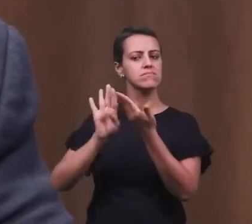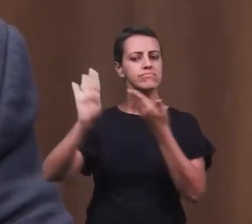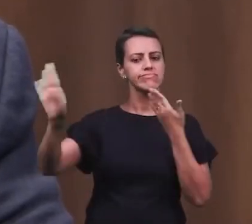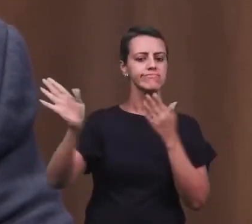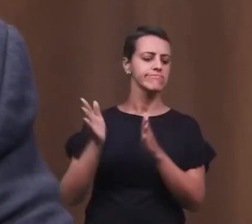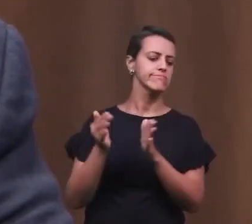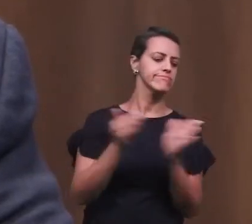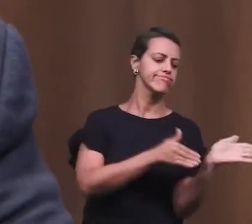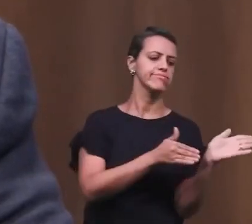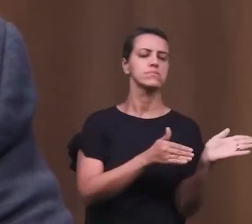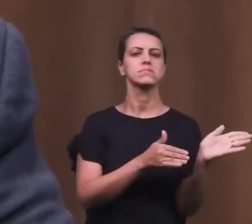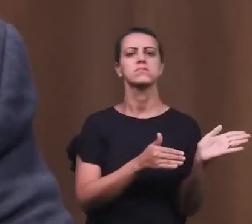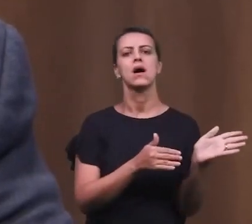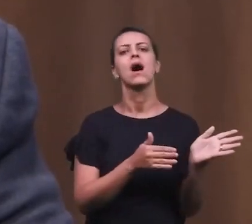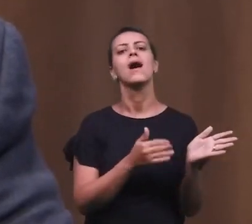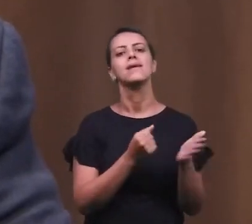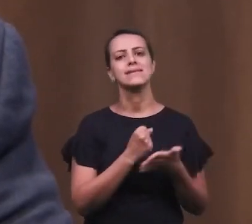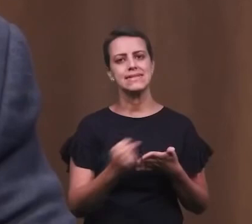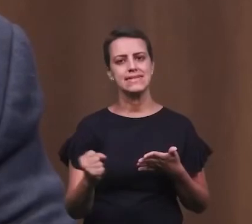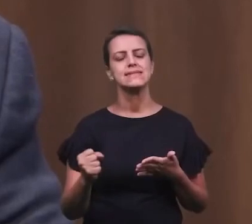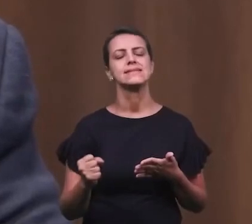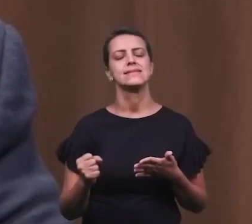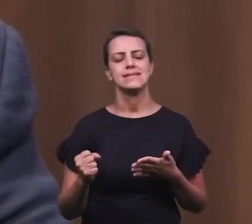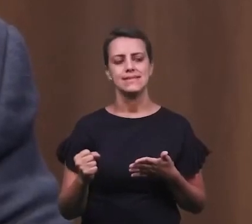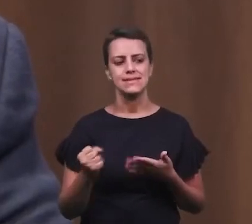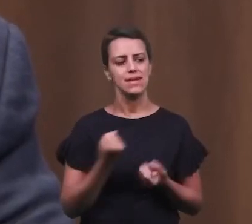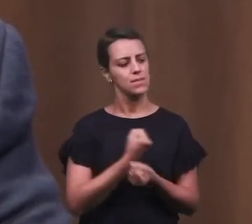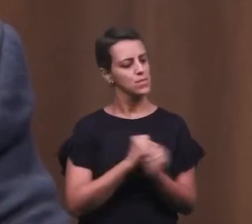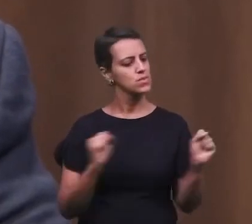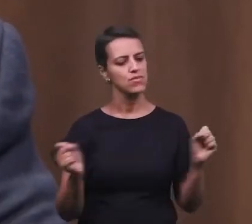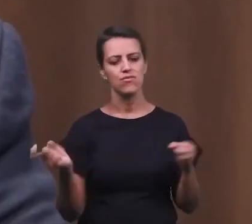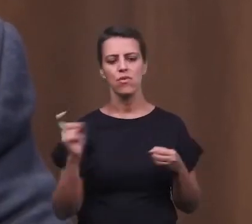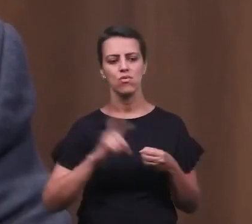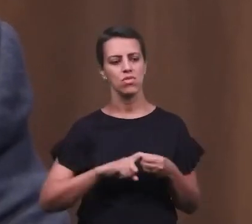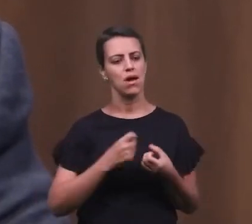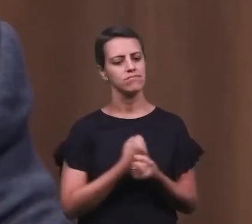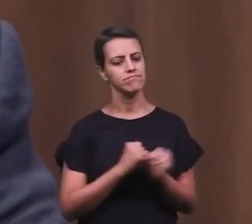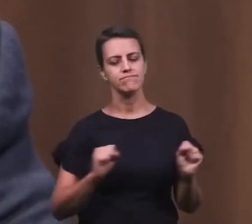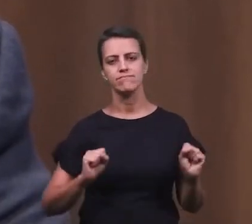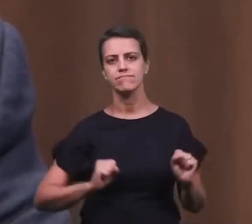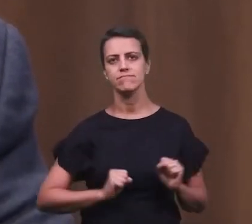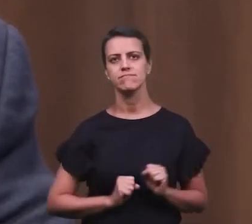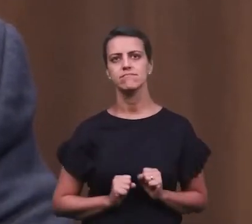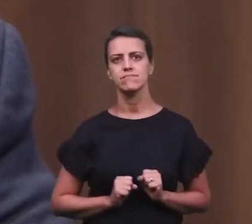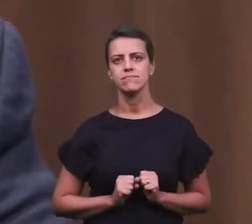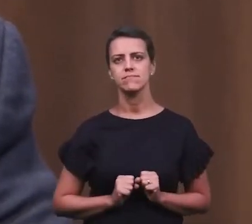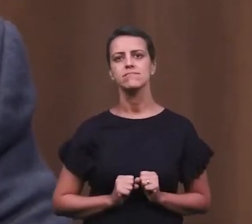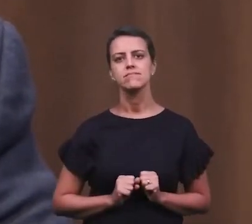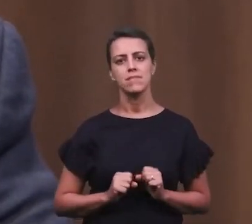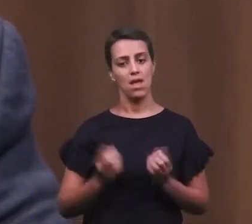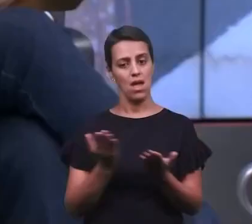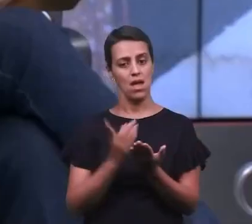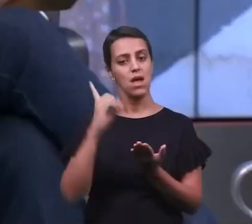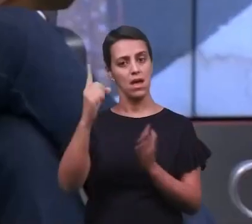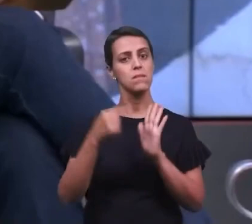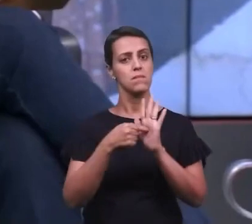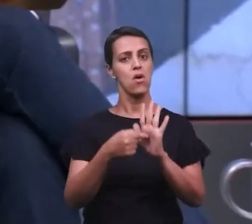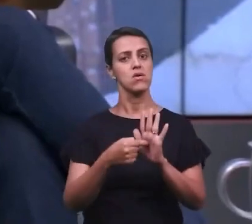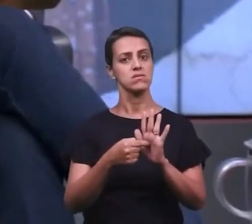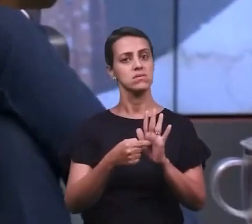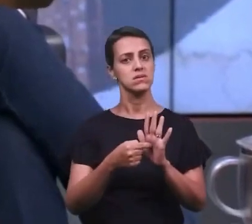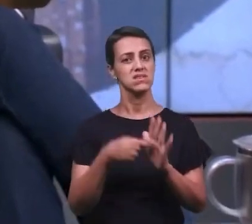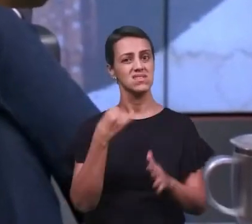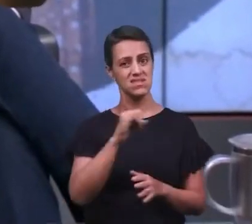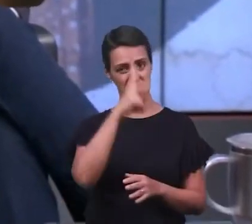apostasia, aí já é impossível, porque a própria palavra determina isso. Ó. É impossível, depois que foi apóstata, não tem